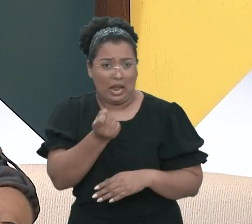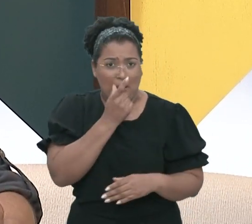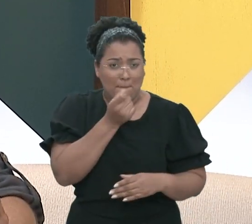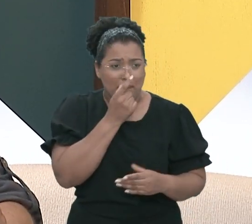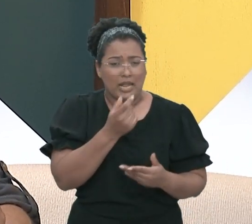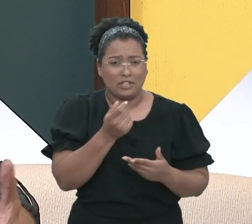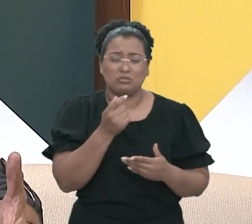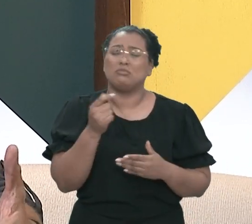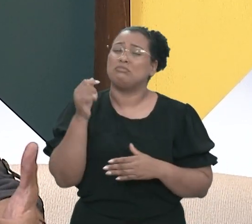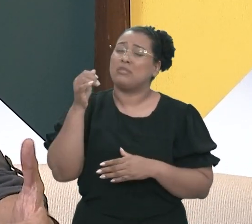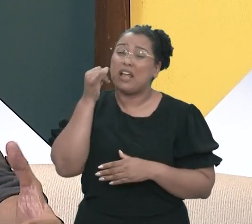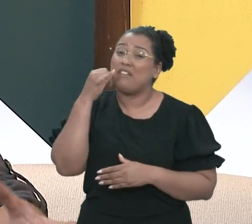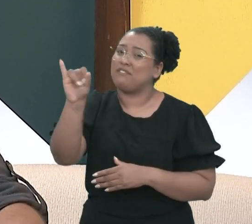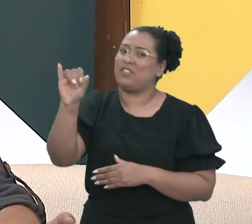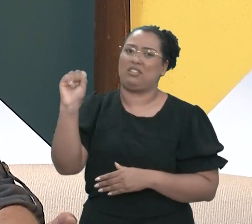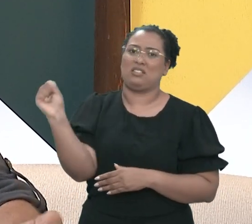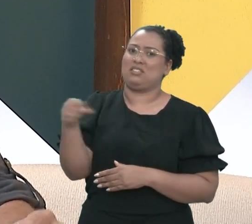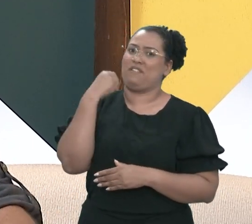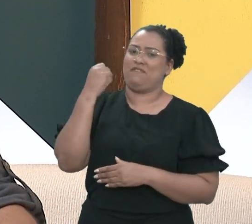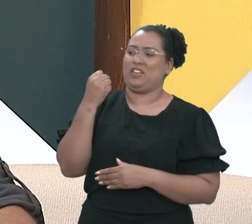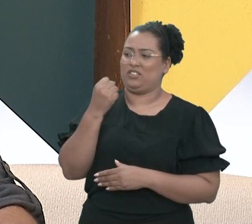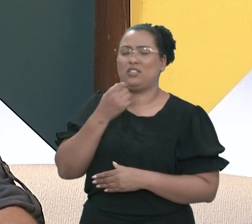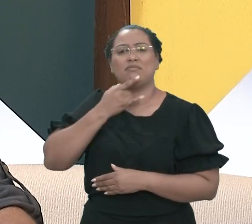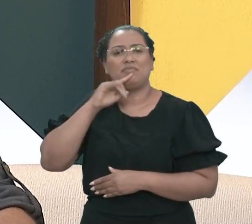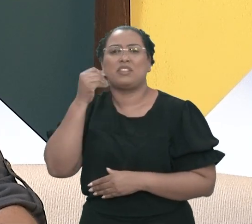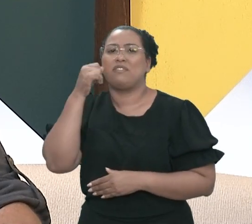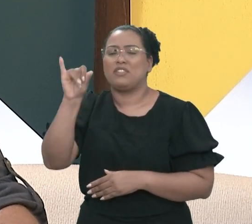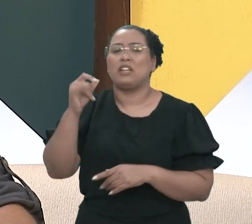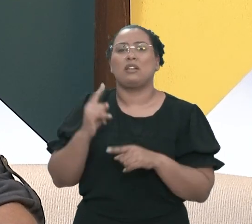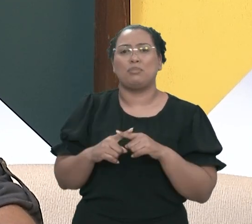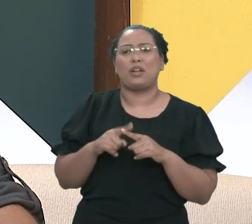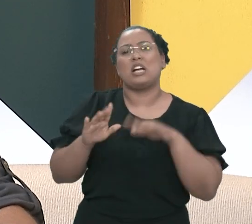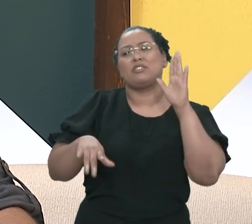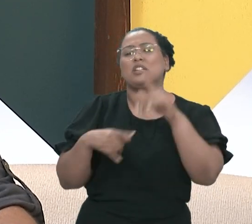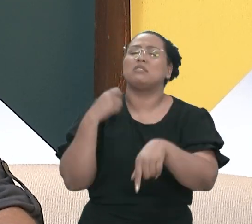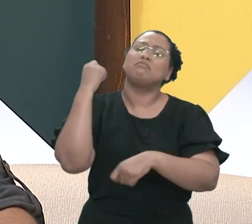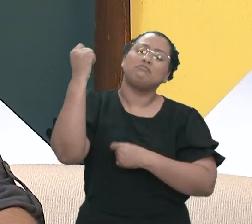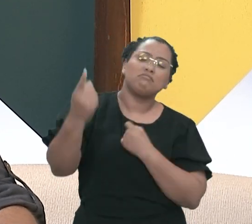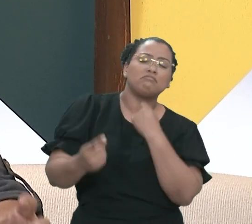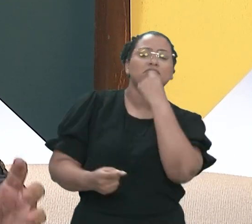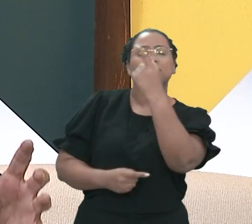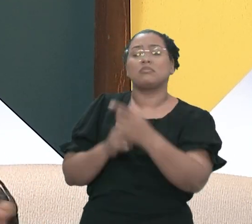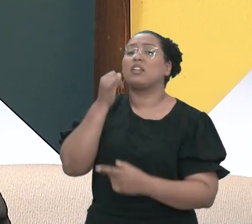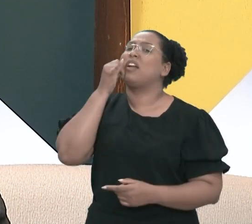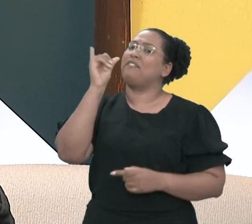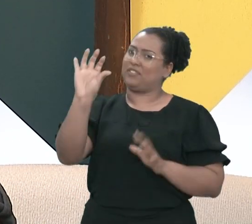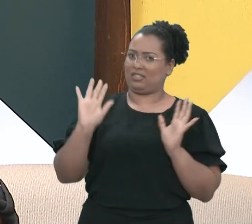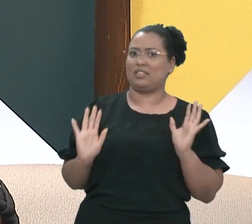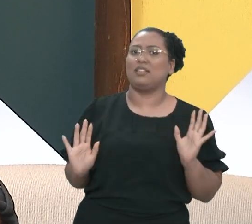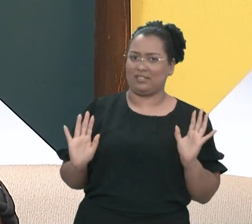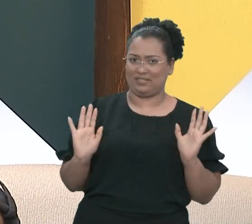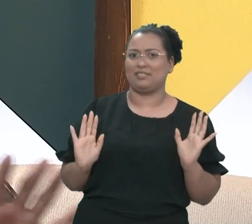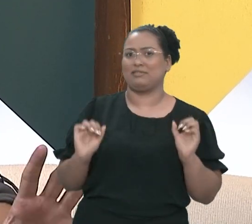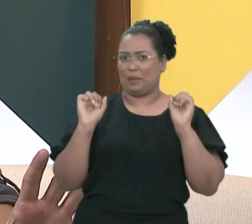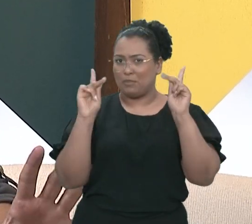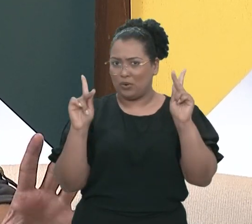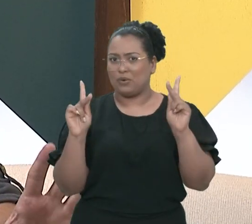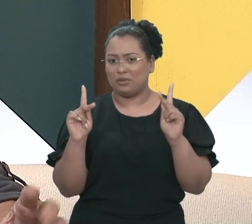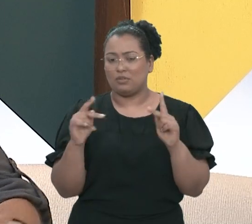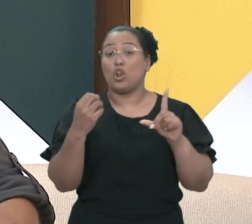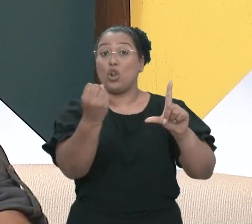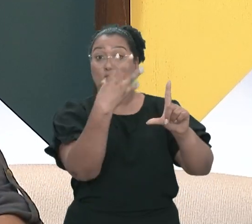uso abusivo do álcool, e às vezes até o uso recreacional não é indicado. Então, fugir dos pontos gatilhos, e a